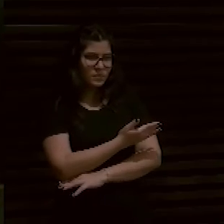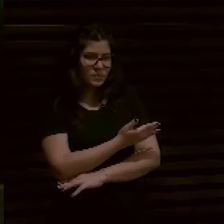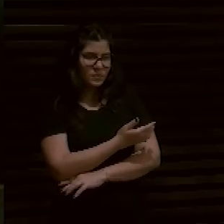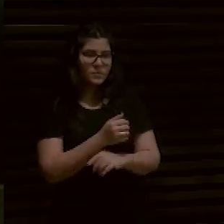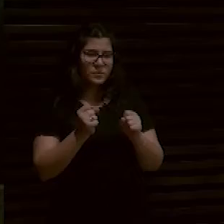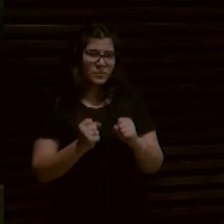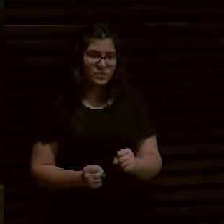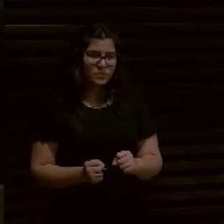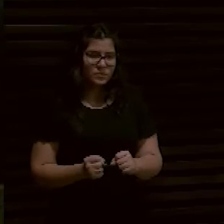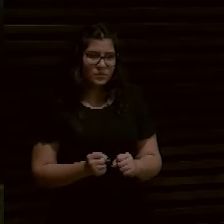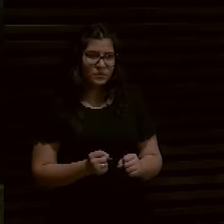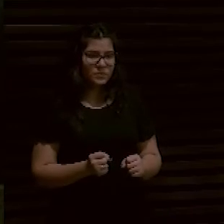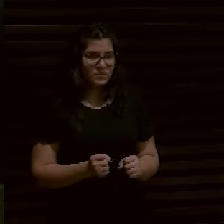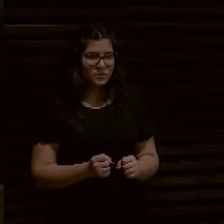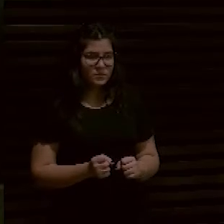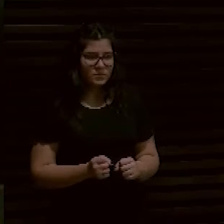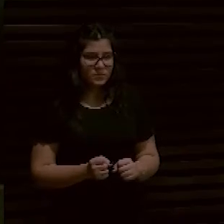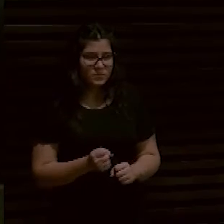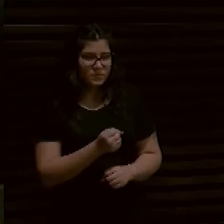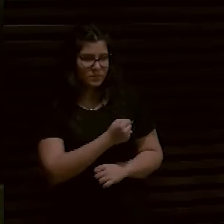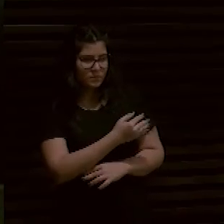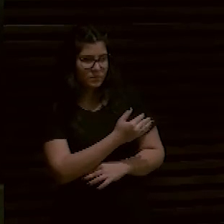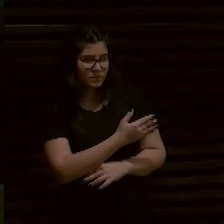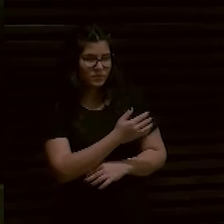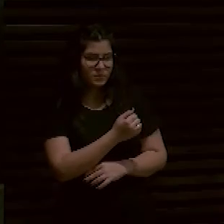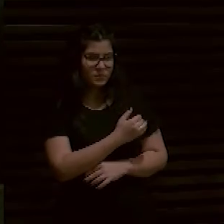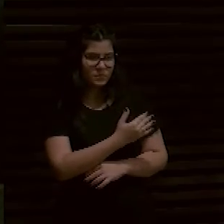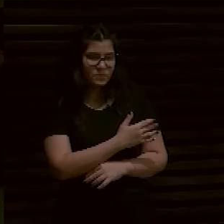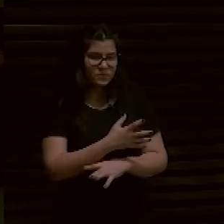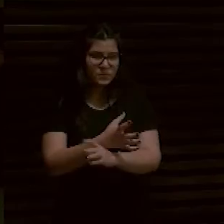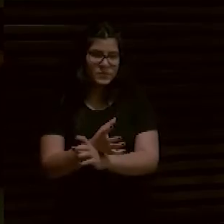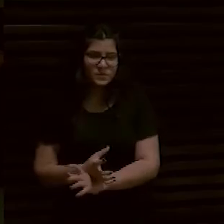pode pulsar para a sequidão ou para a vida.